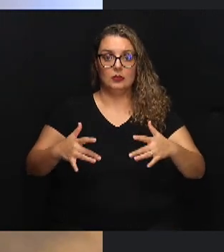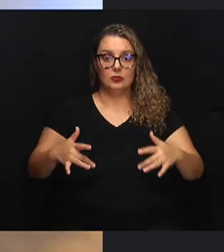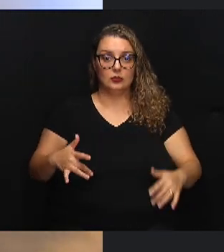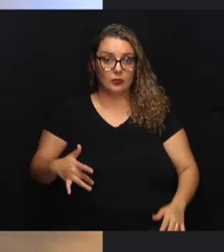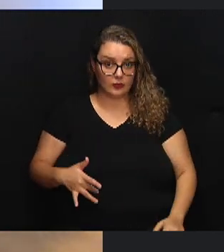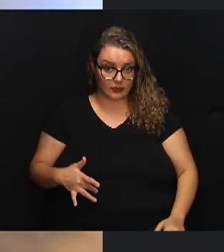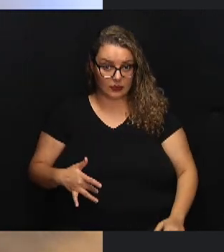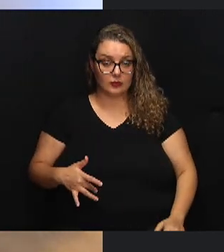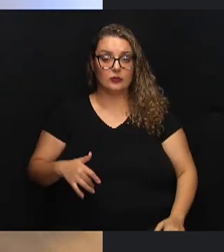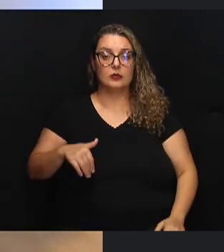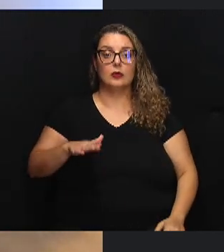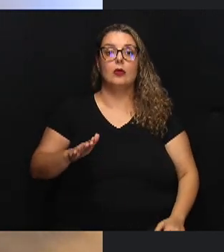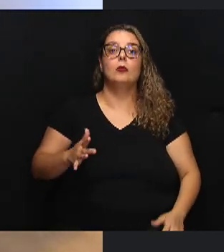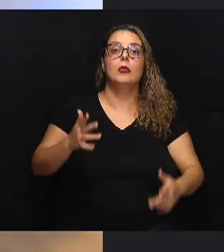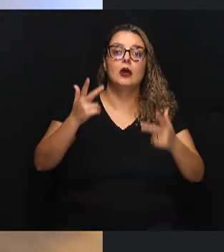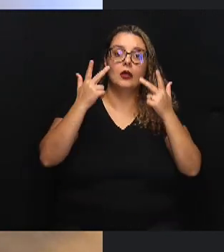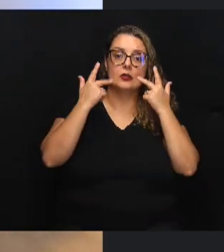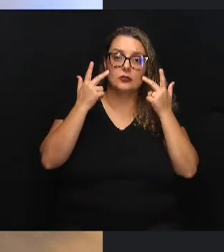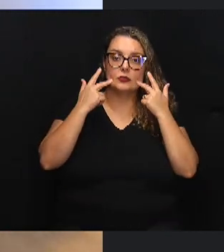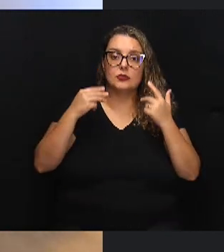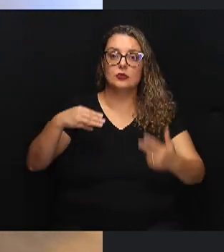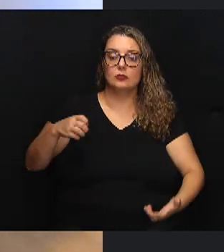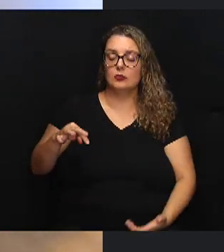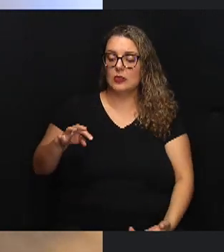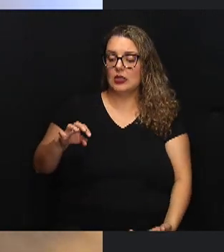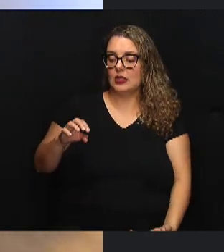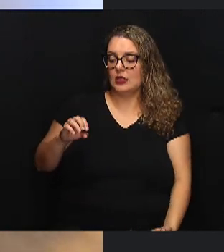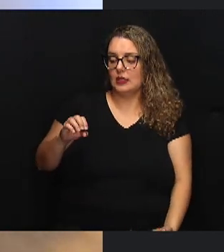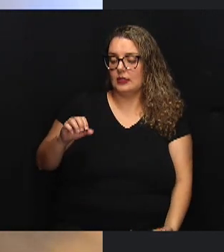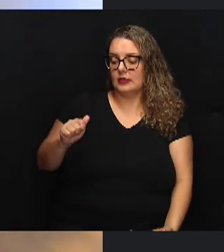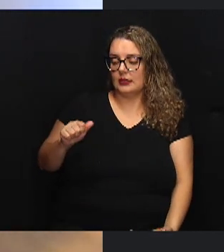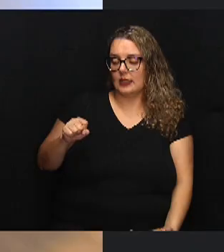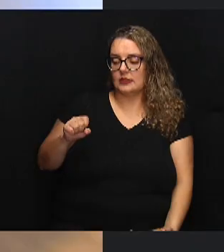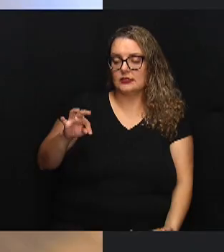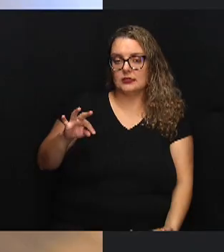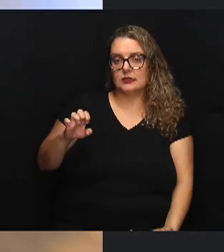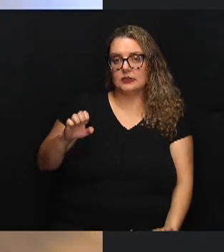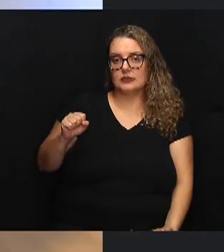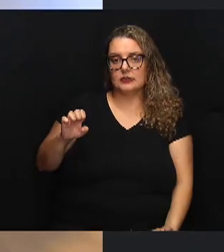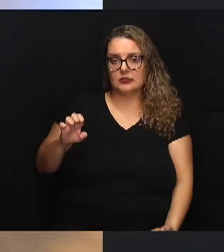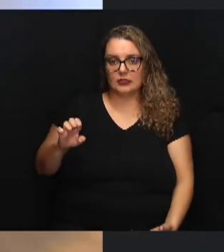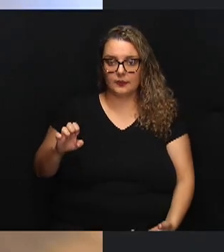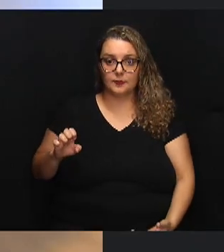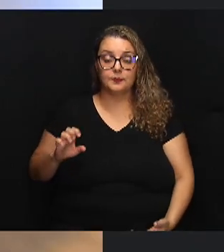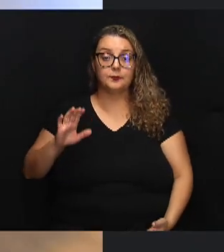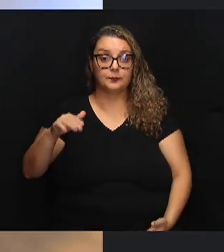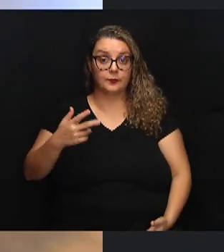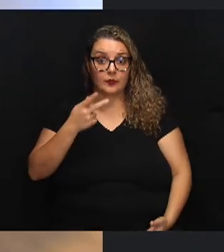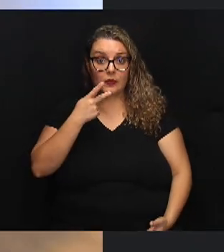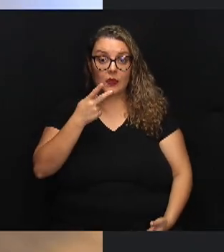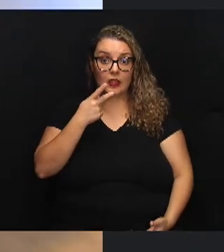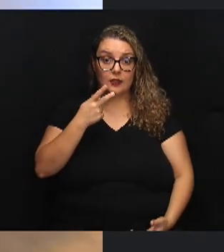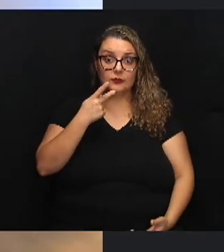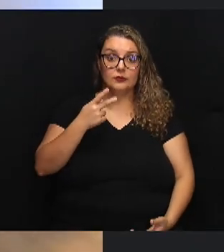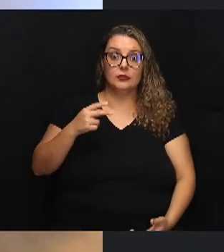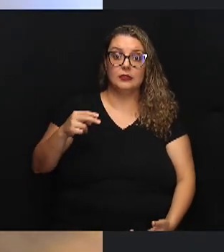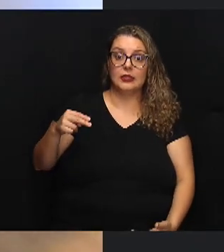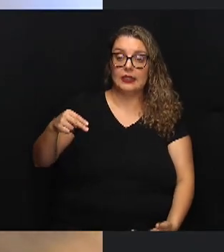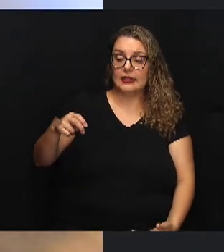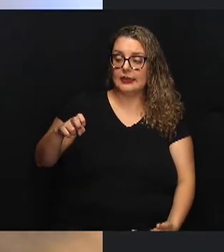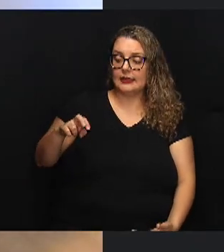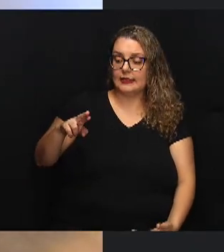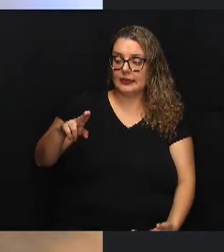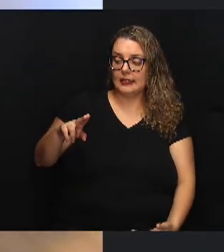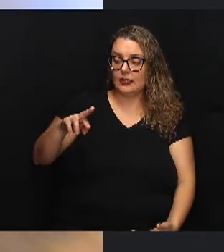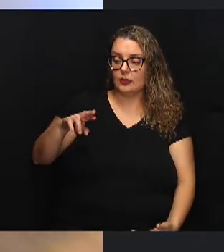locais mais comuns da gente ter metástase do câncer de pâncreas. Quando a gente fala do tumor neuroendócrino, é